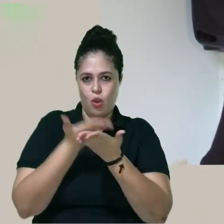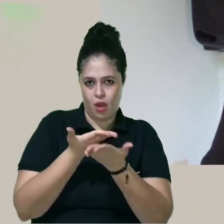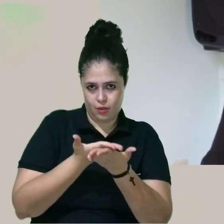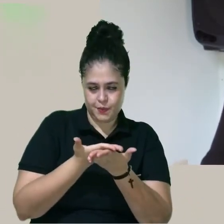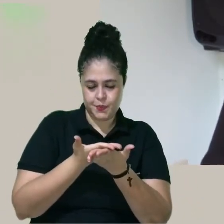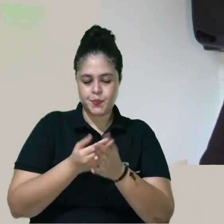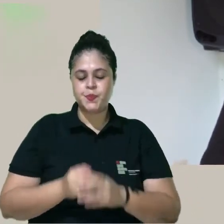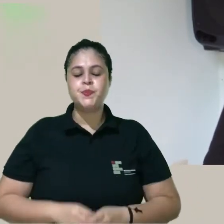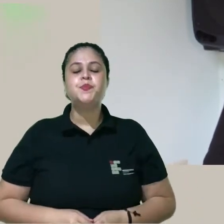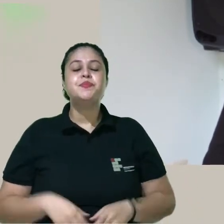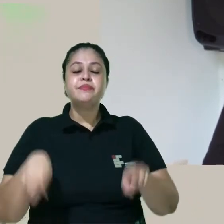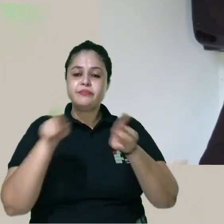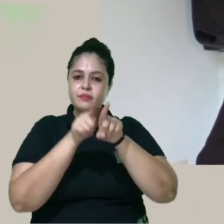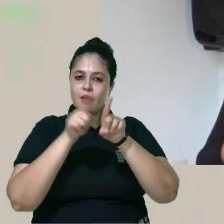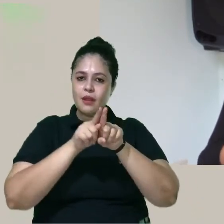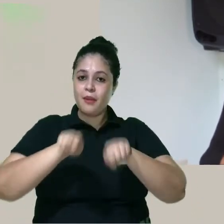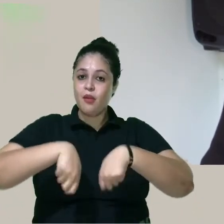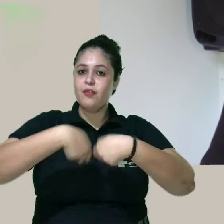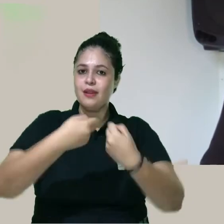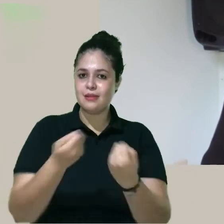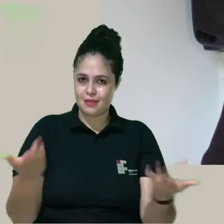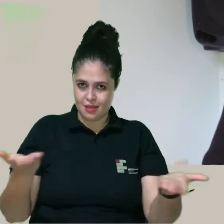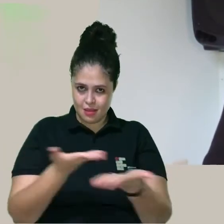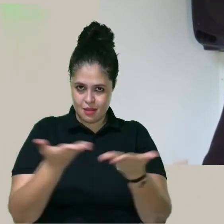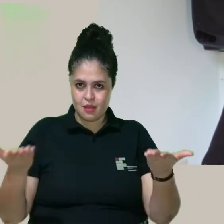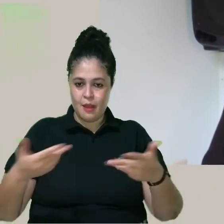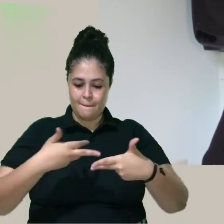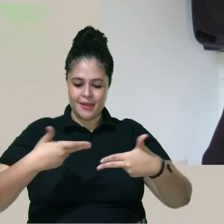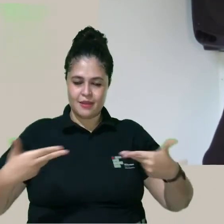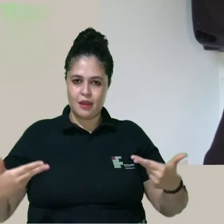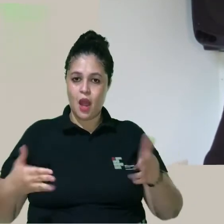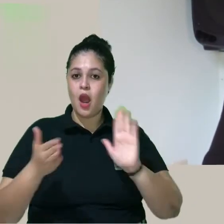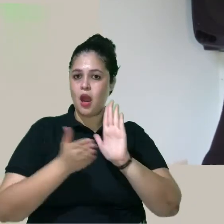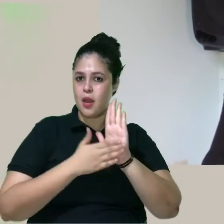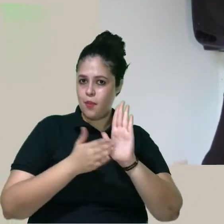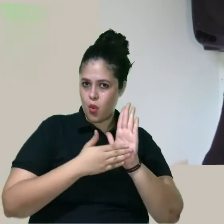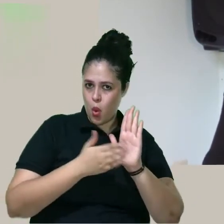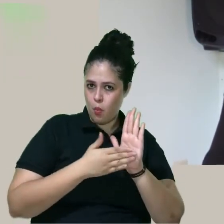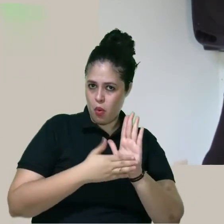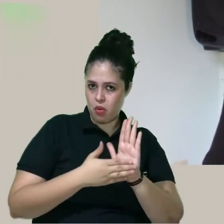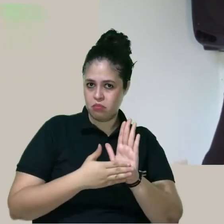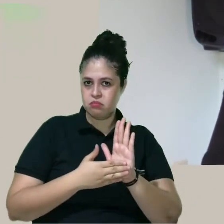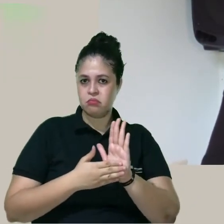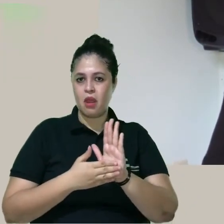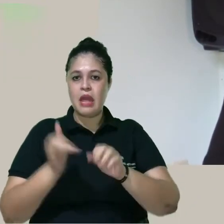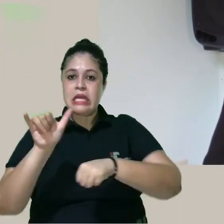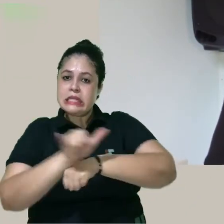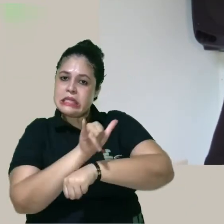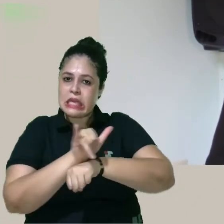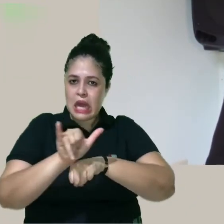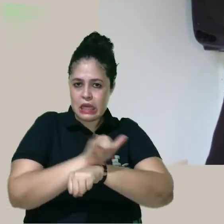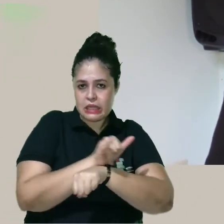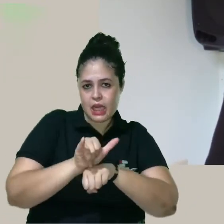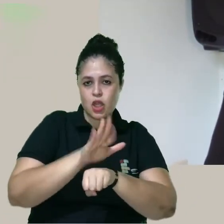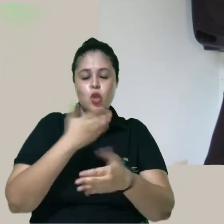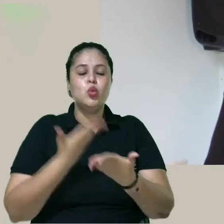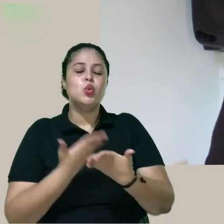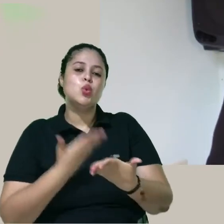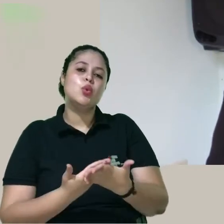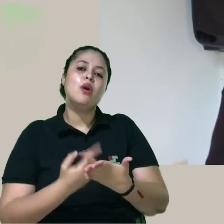Além de oferecer materiais e propor dinâmicas de estudo. E aí, então,